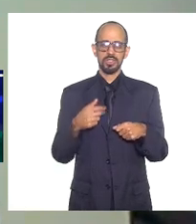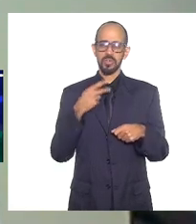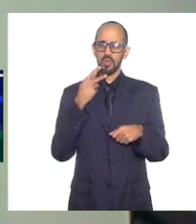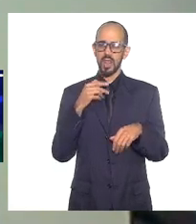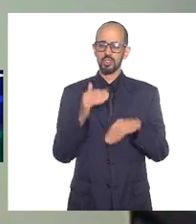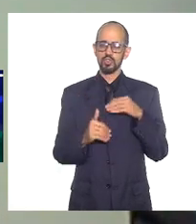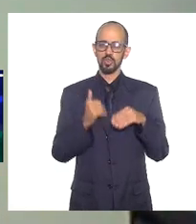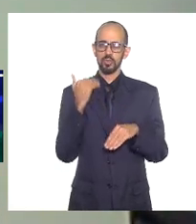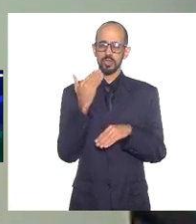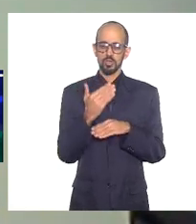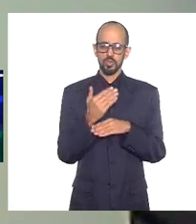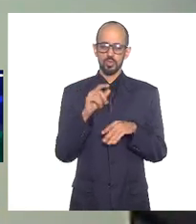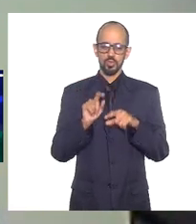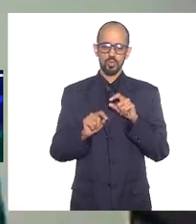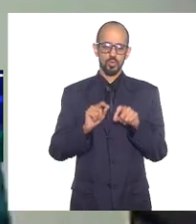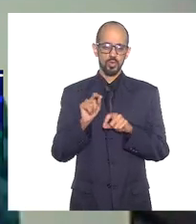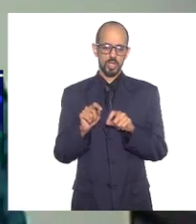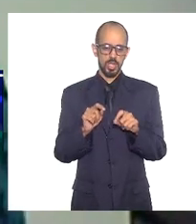que eu quero